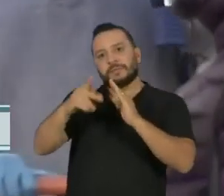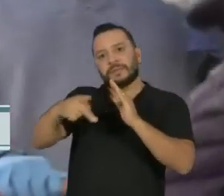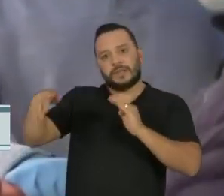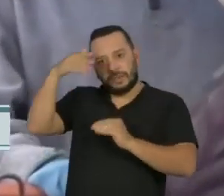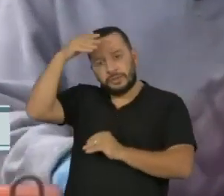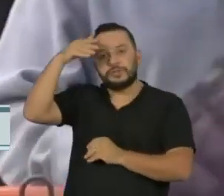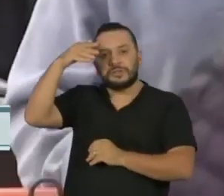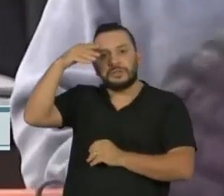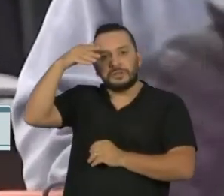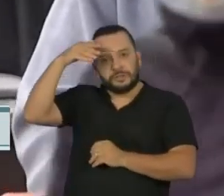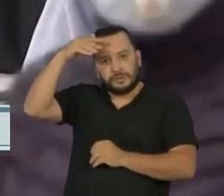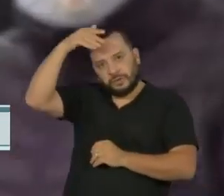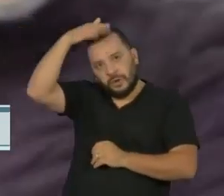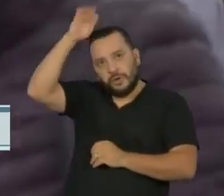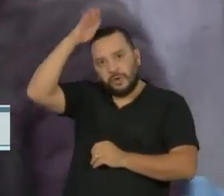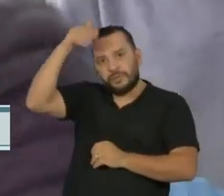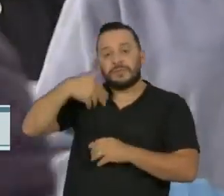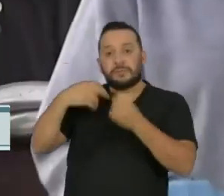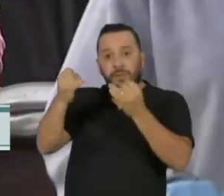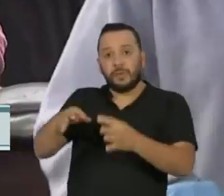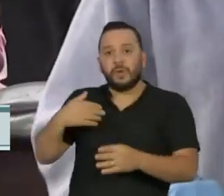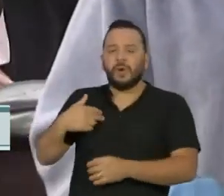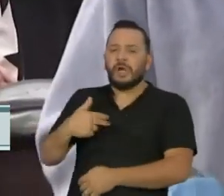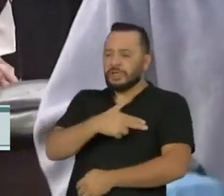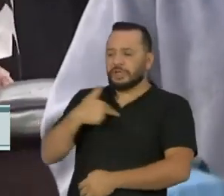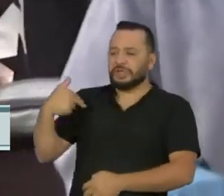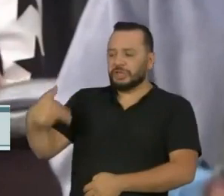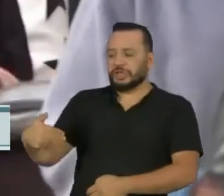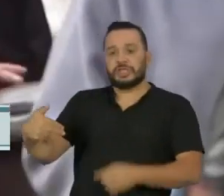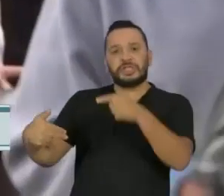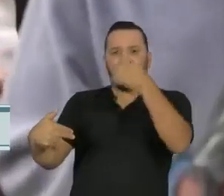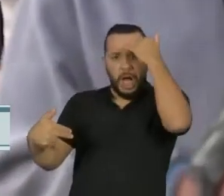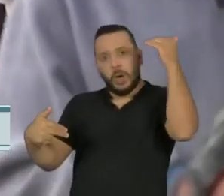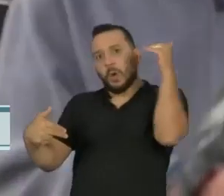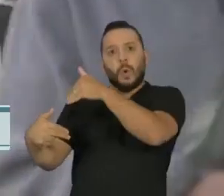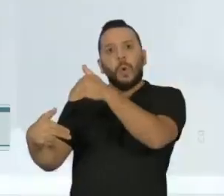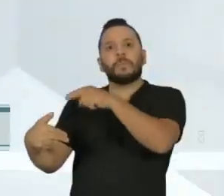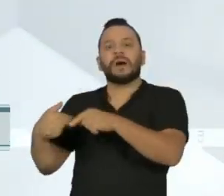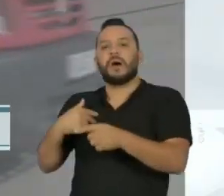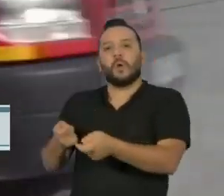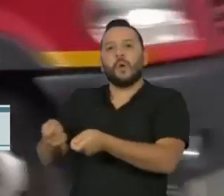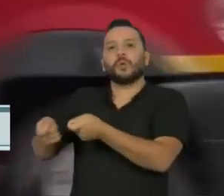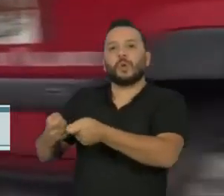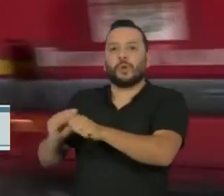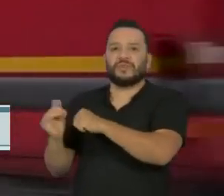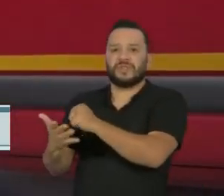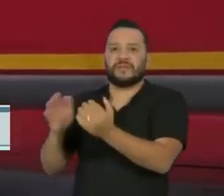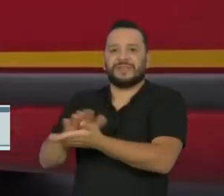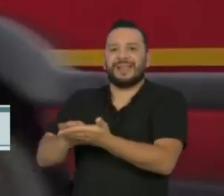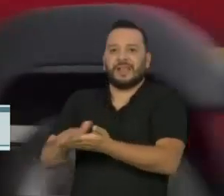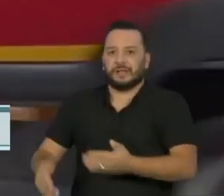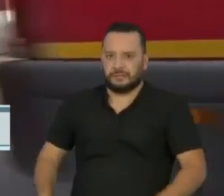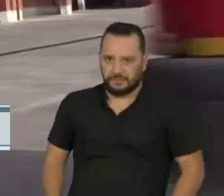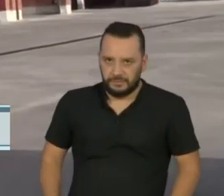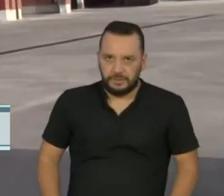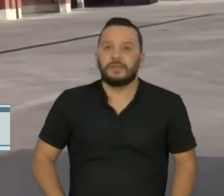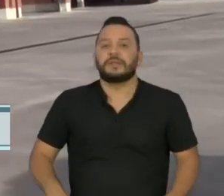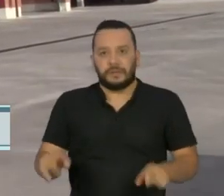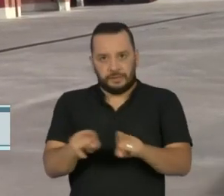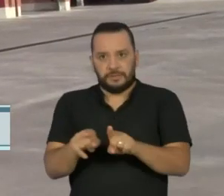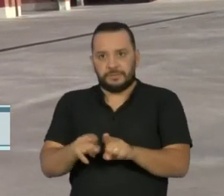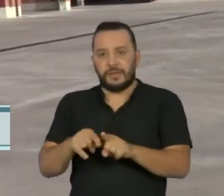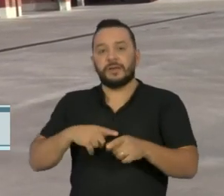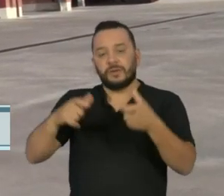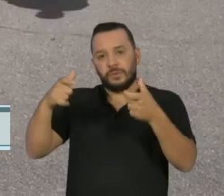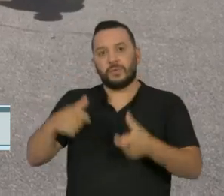a China por não conter a Covid-19 em seu estágio inicial. Na cidade de Valladolid,